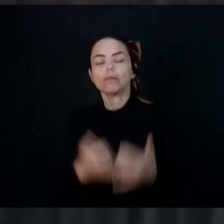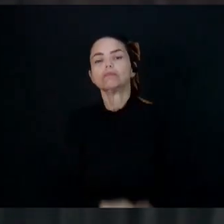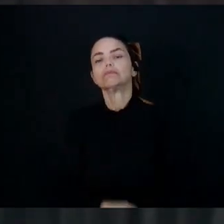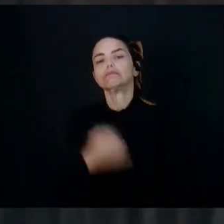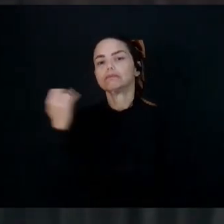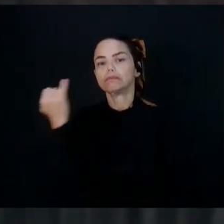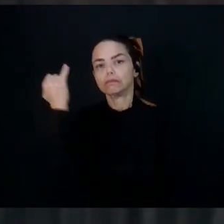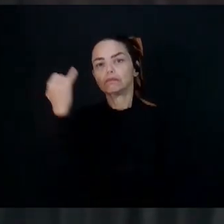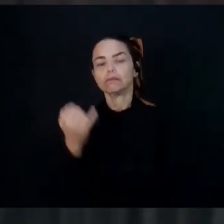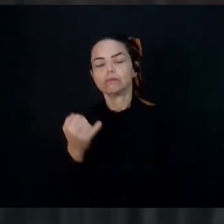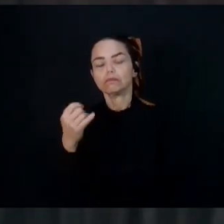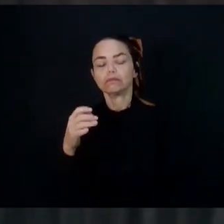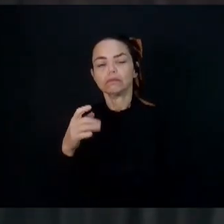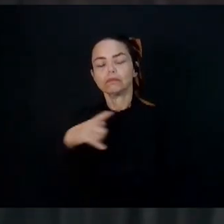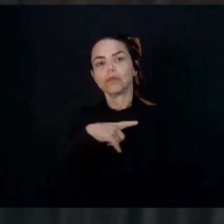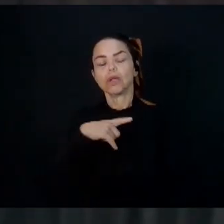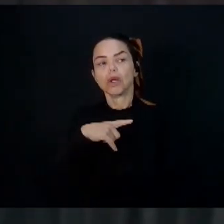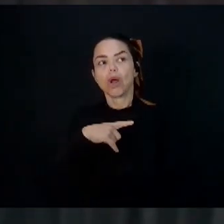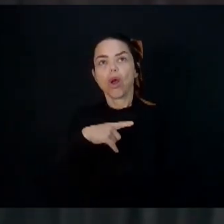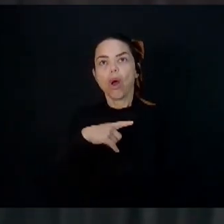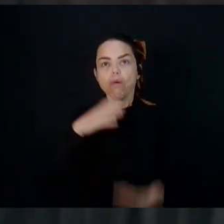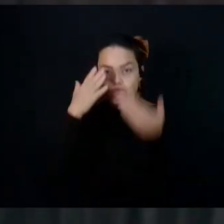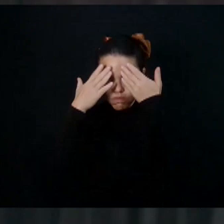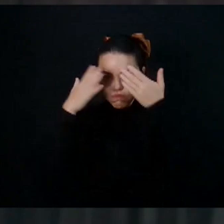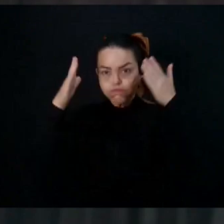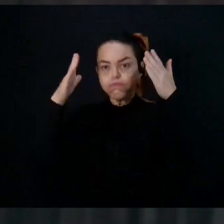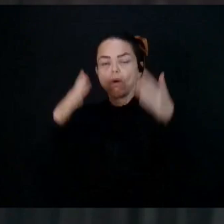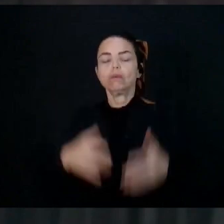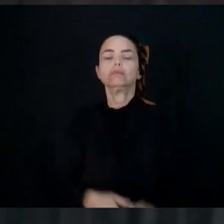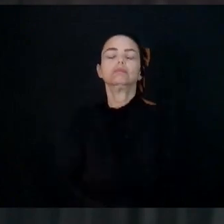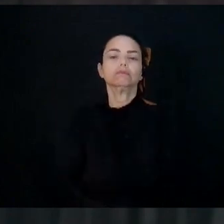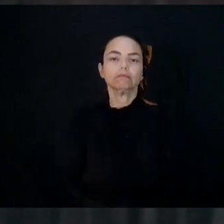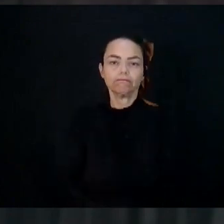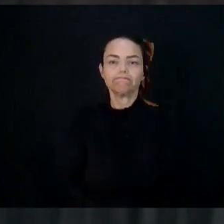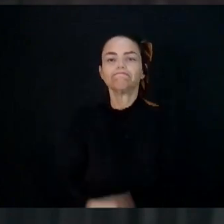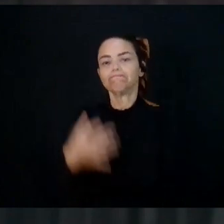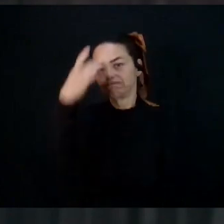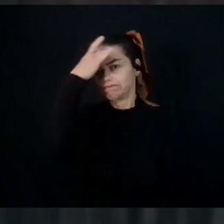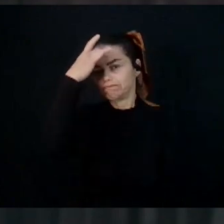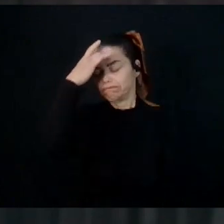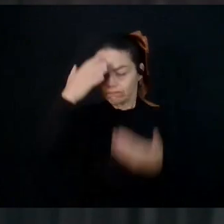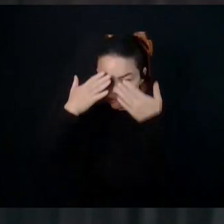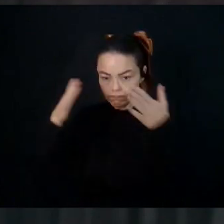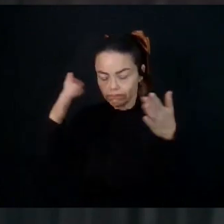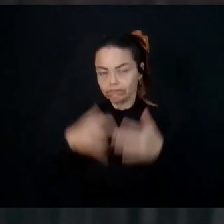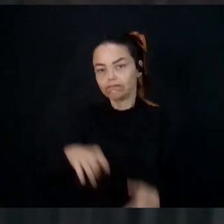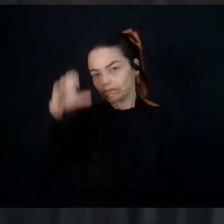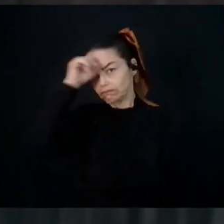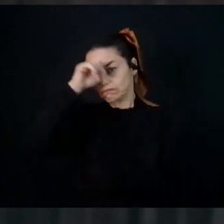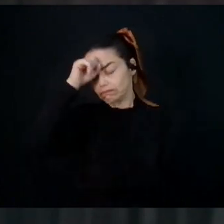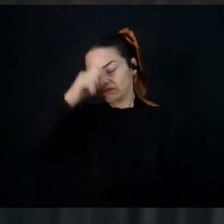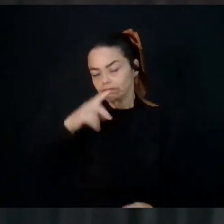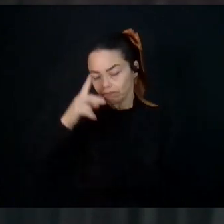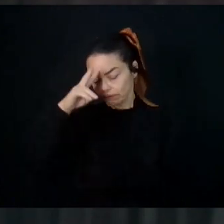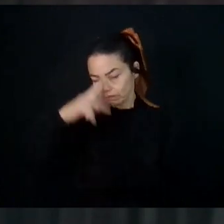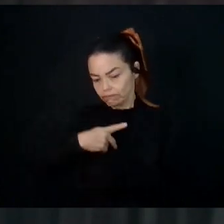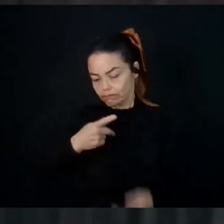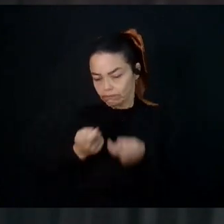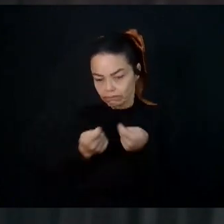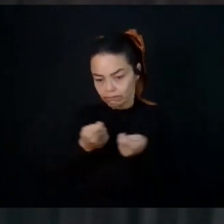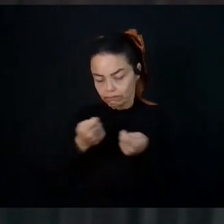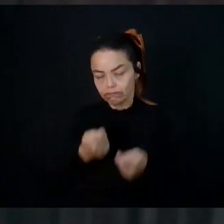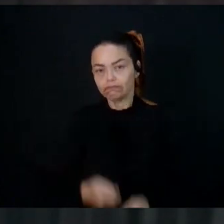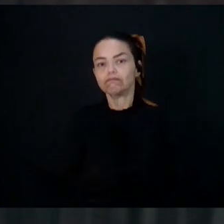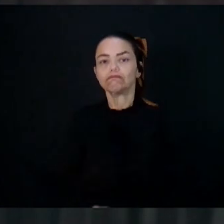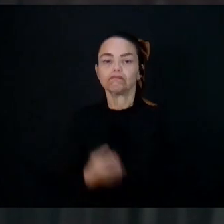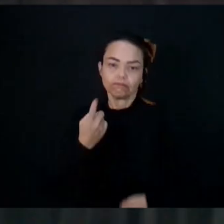trazer luz para essa caixinha escura chamada inconsciente, para a gente aprender a ter esse autocontrole, aprender a lidar com